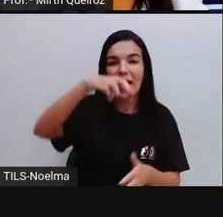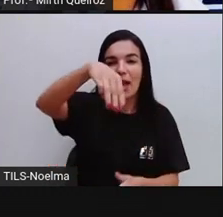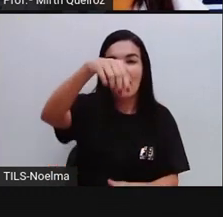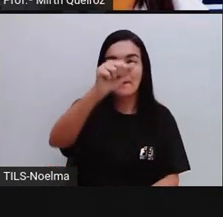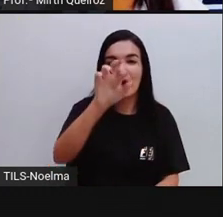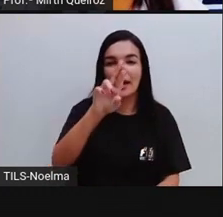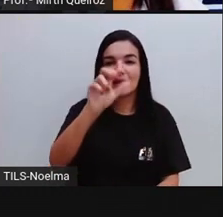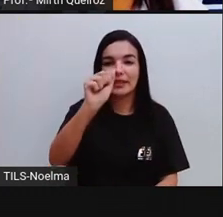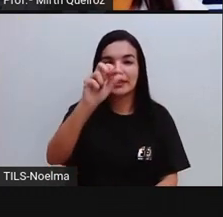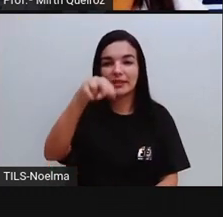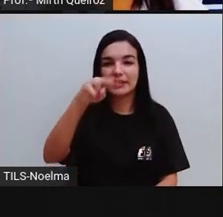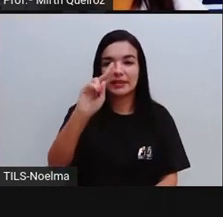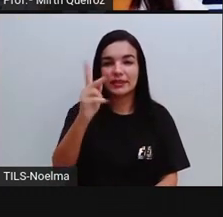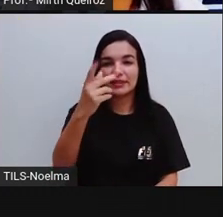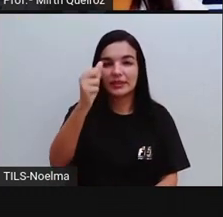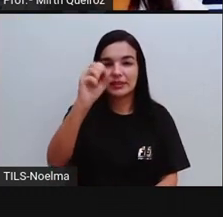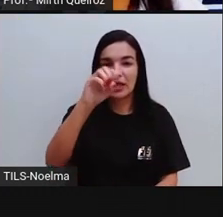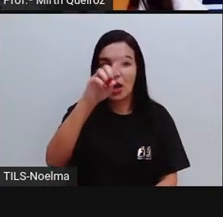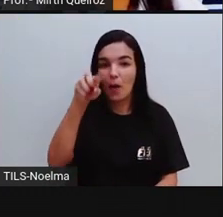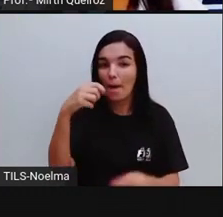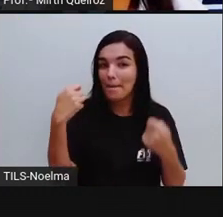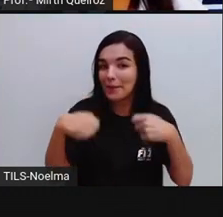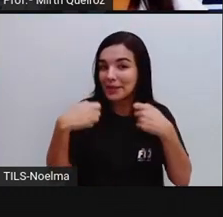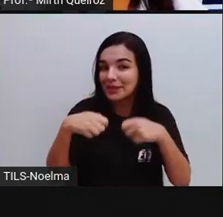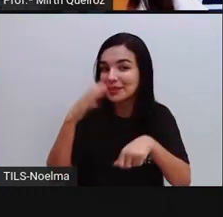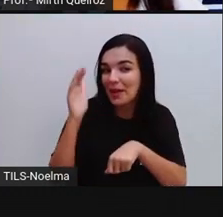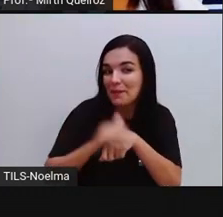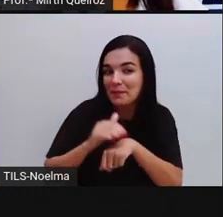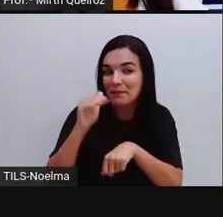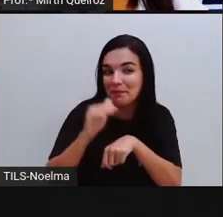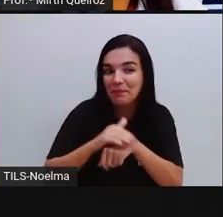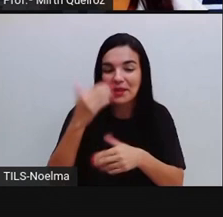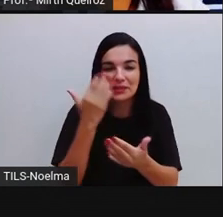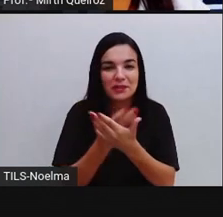brasileira merece um estudo mais profundo e criterioso, né, de suas